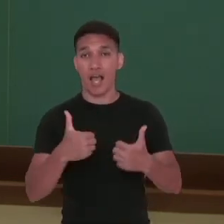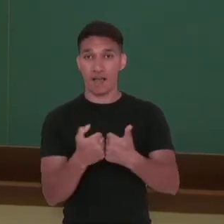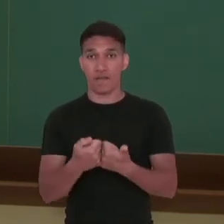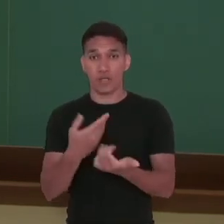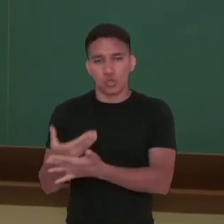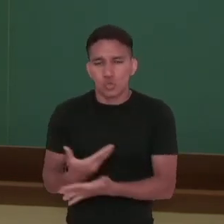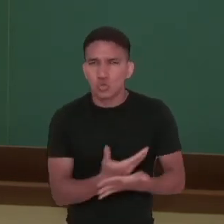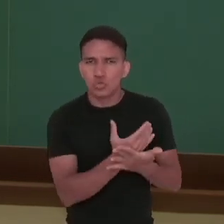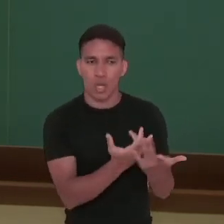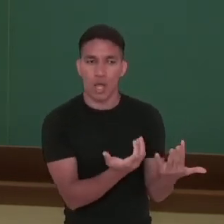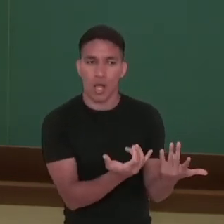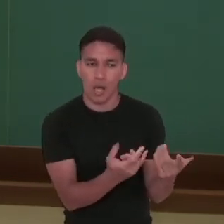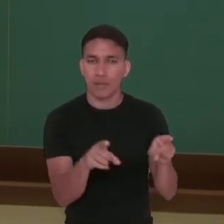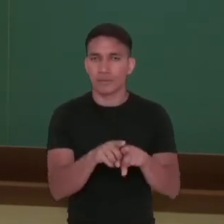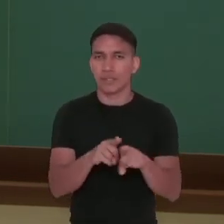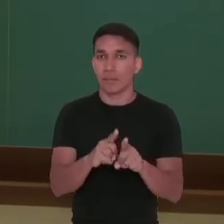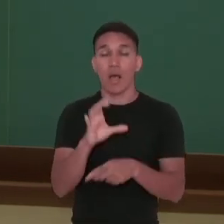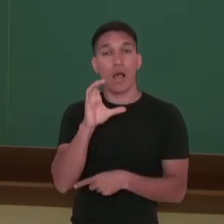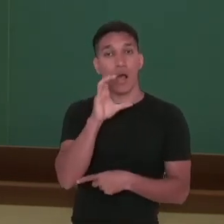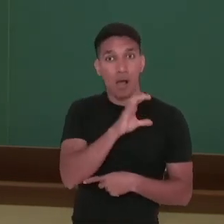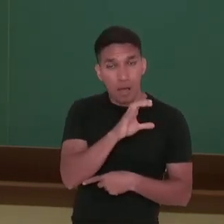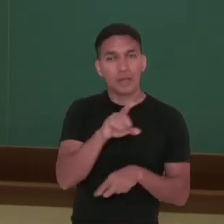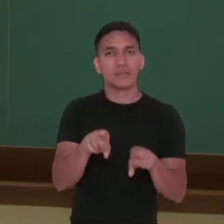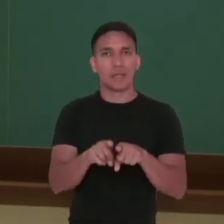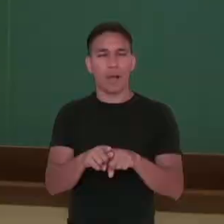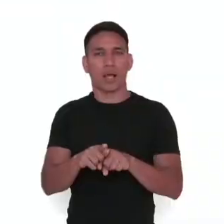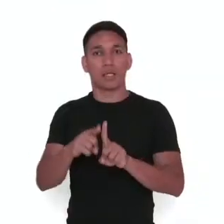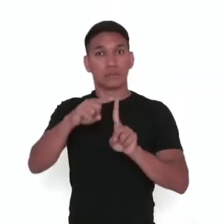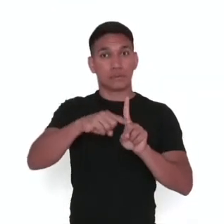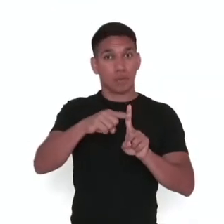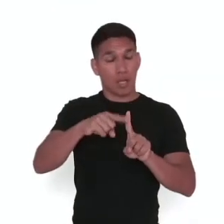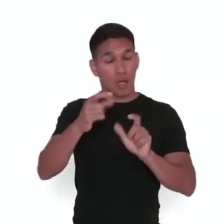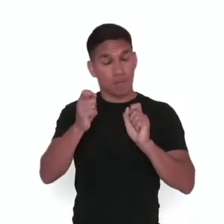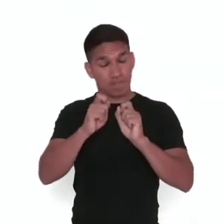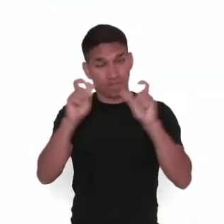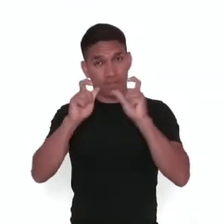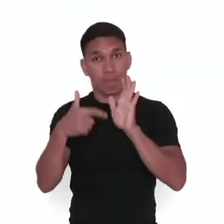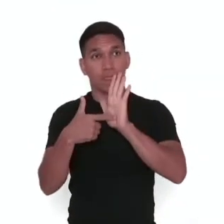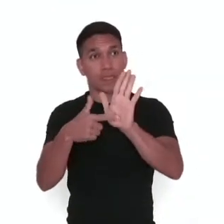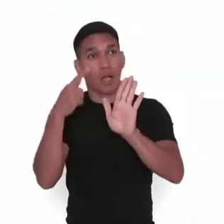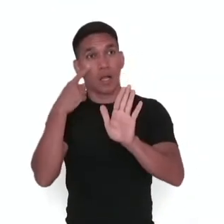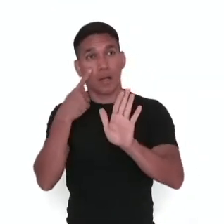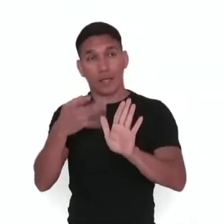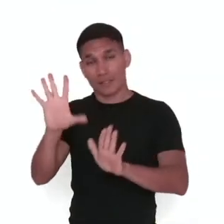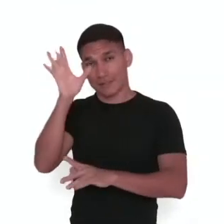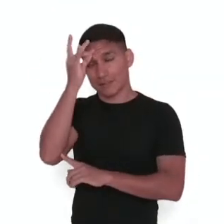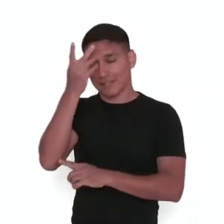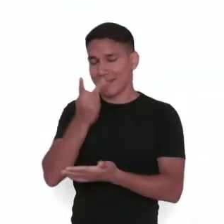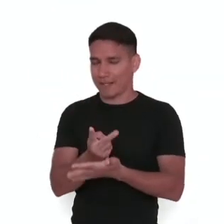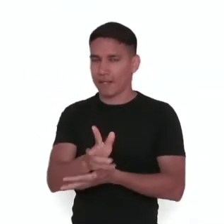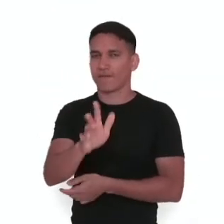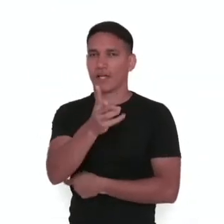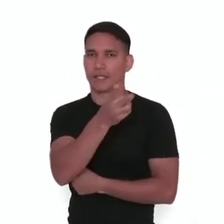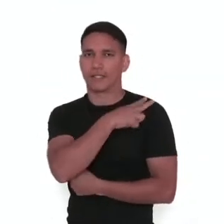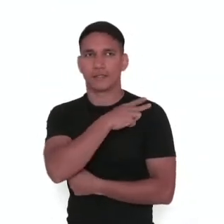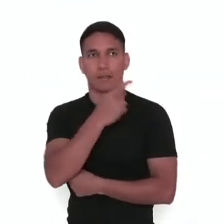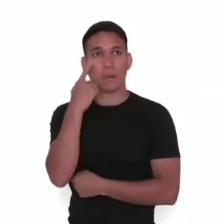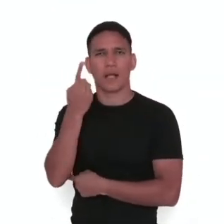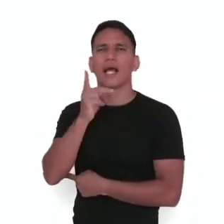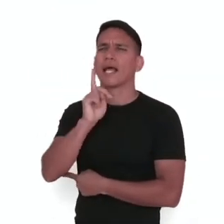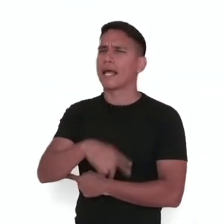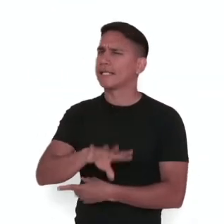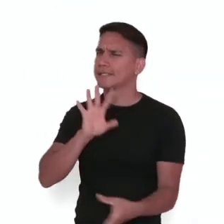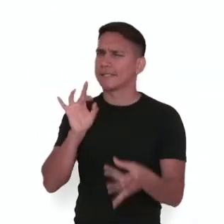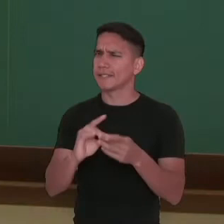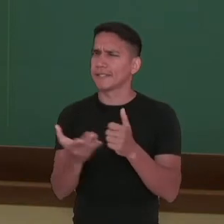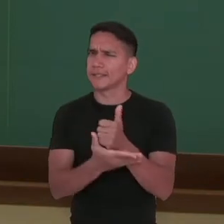se desenvolvendo. E vale destacar, pessoal, grave bem essa palavra, você vai ver muito na segunda série. Tanto é que a segunda série, a base